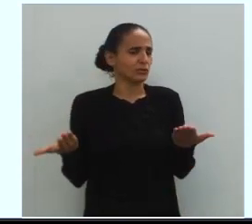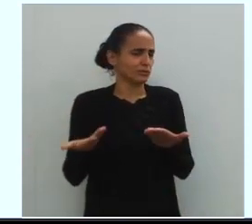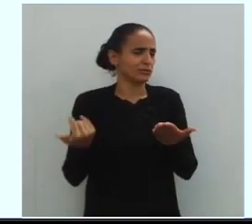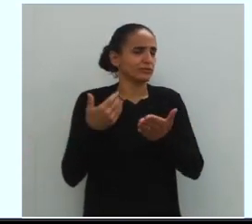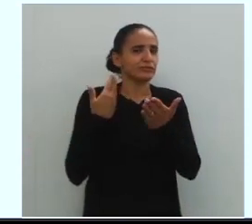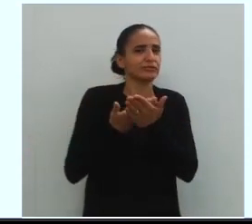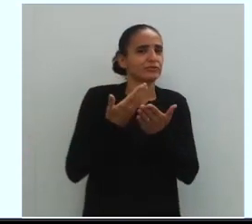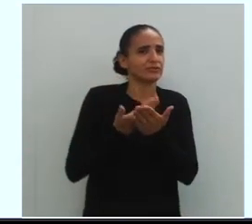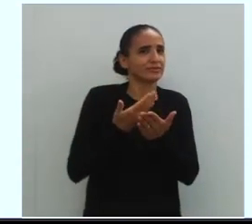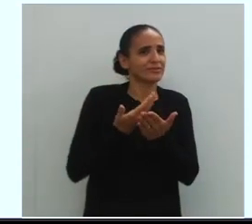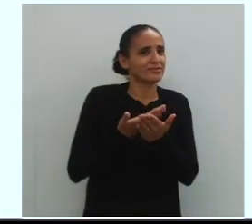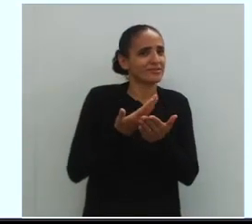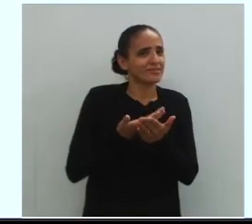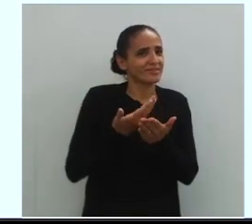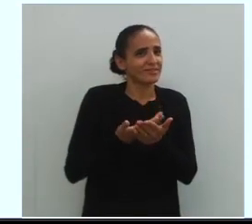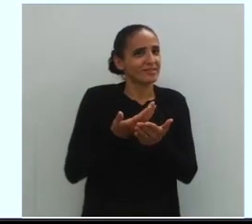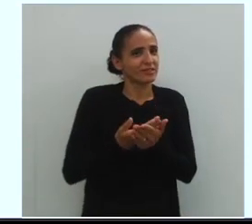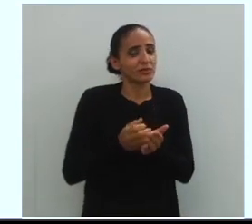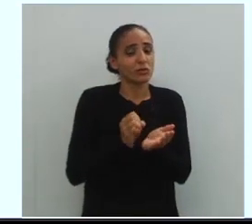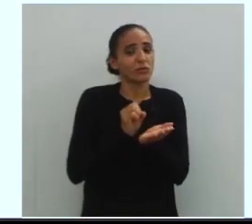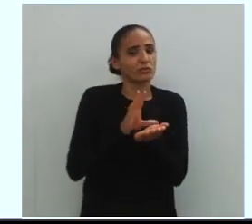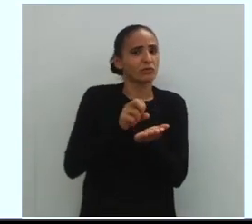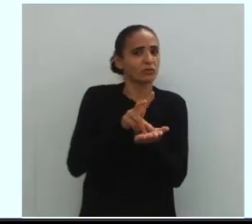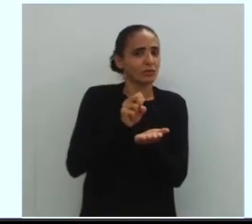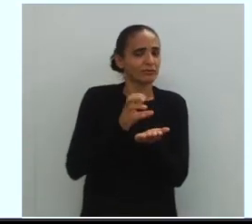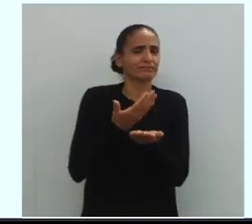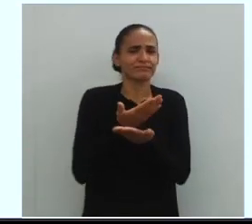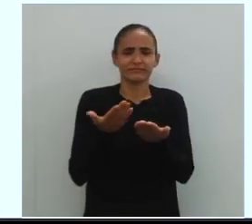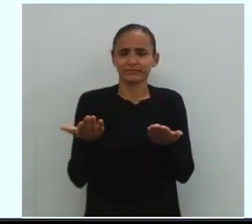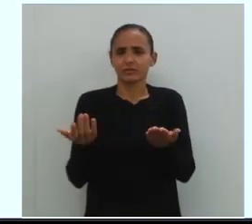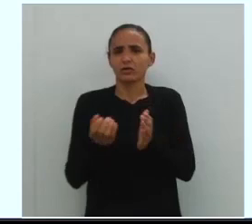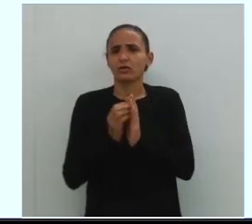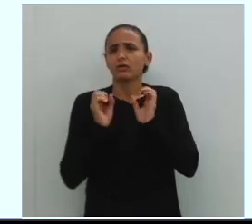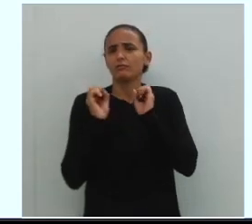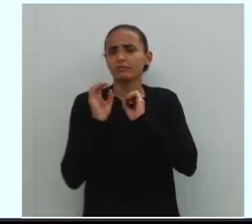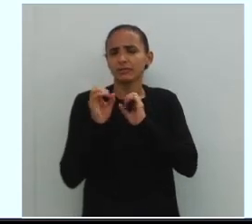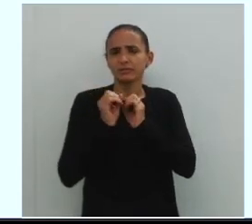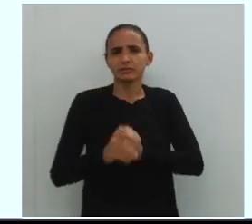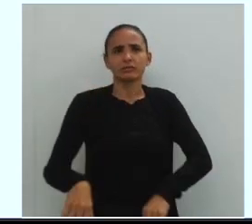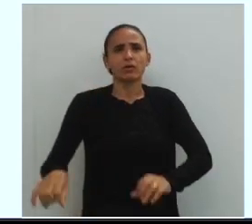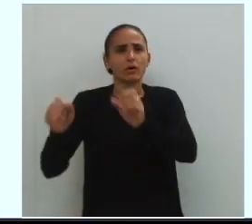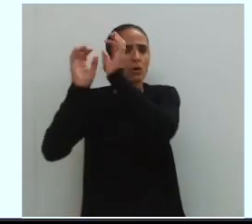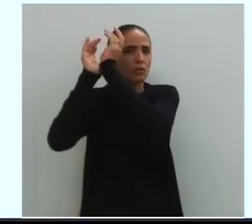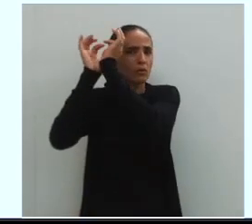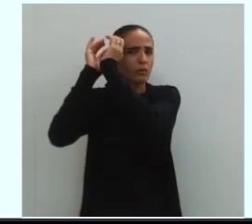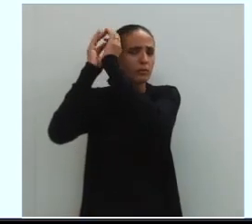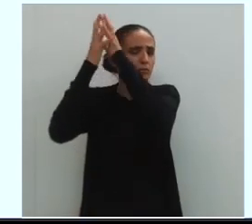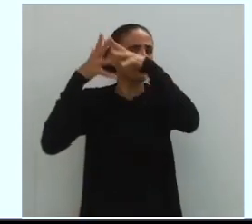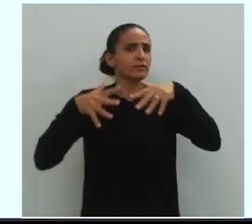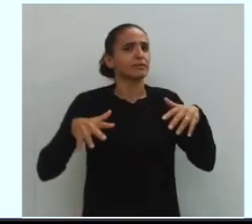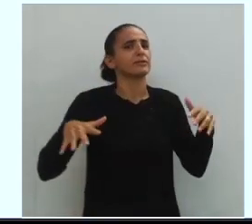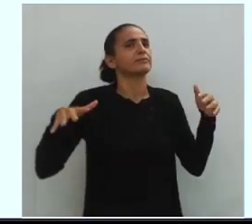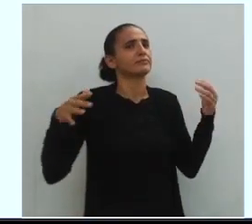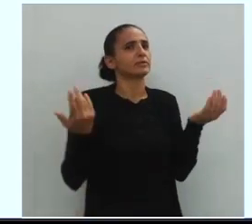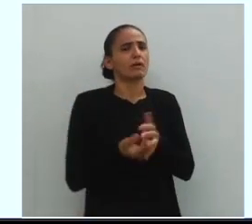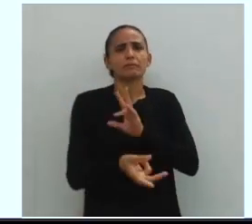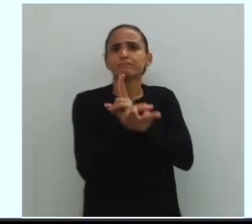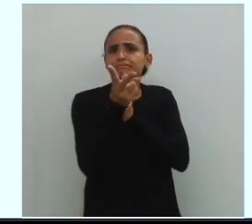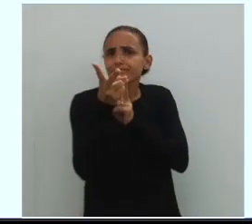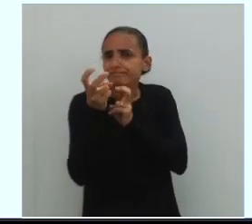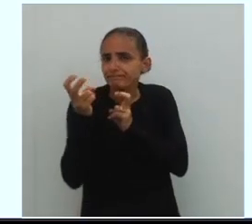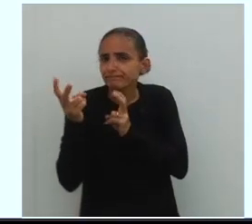iremos começar mais uma aula do EducaPE. Eu vou falar hoje sobre o sistema nervoso. Vou falar